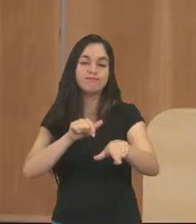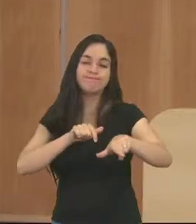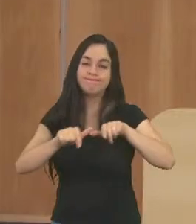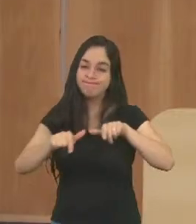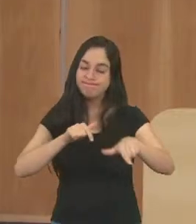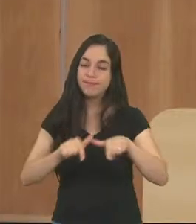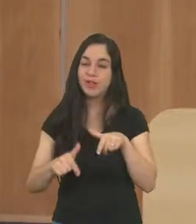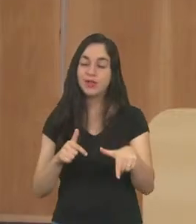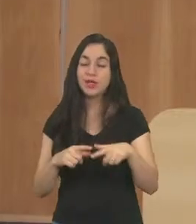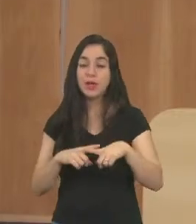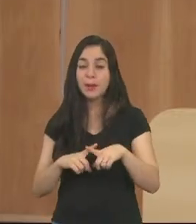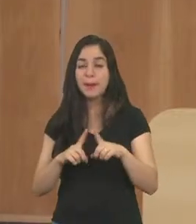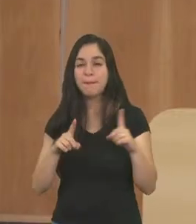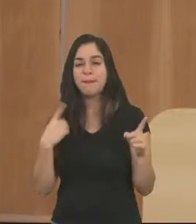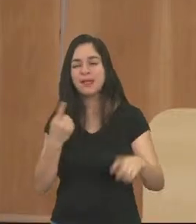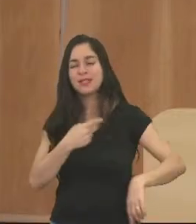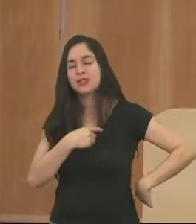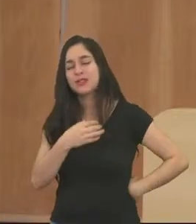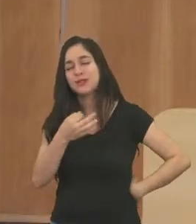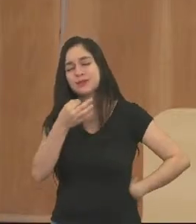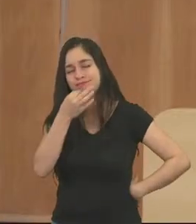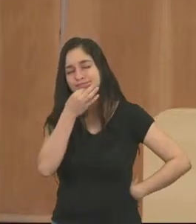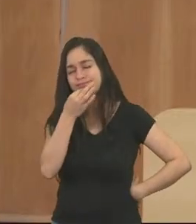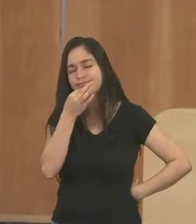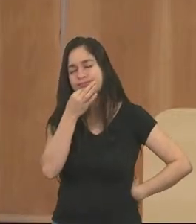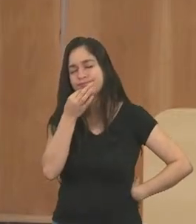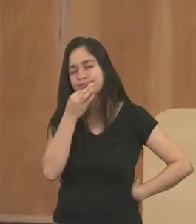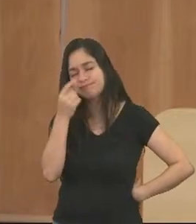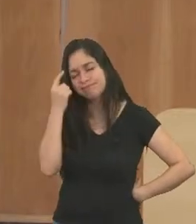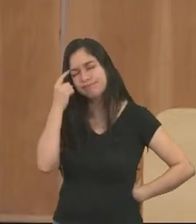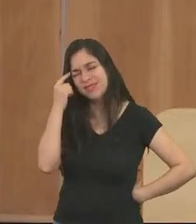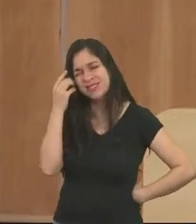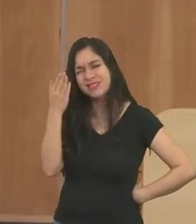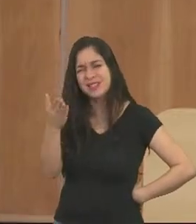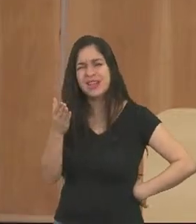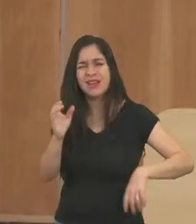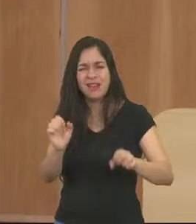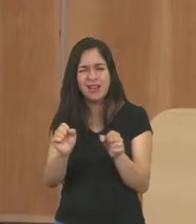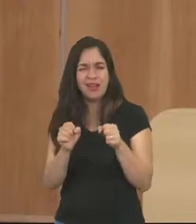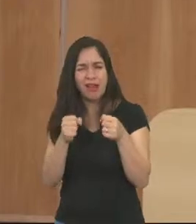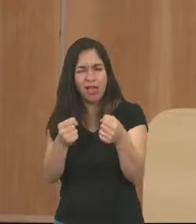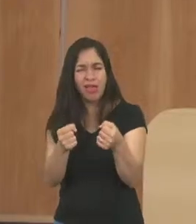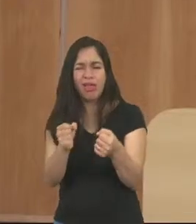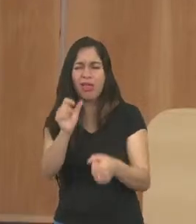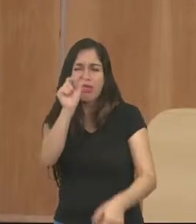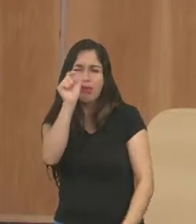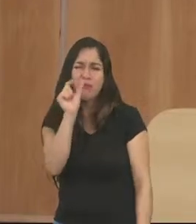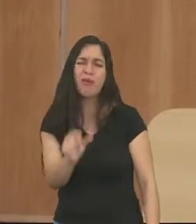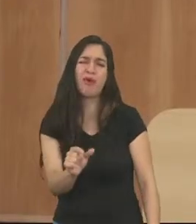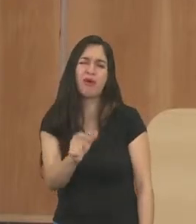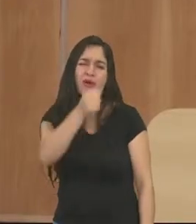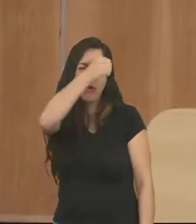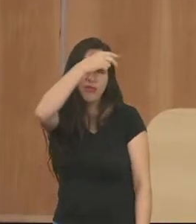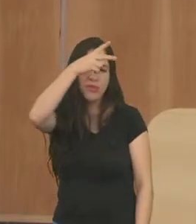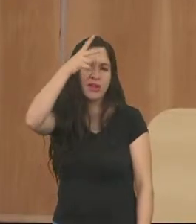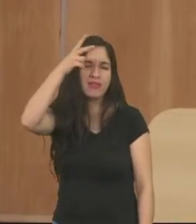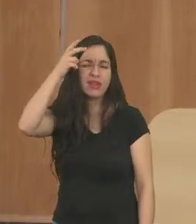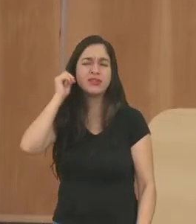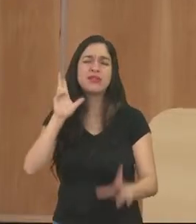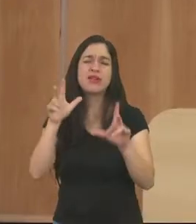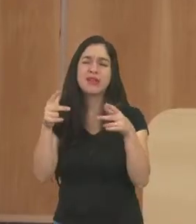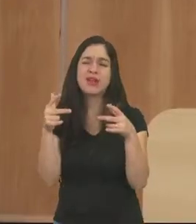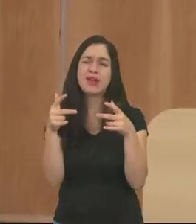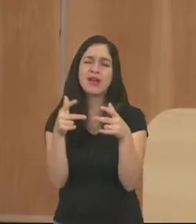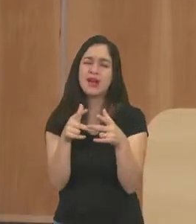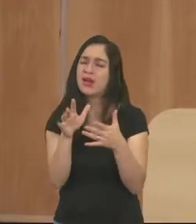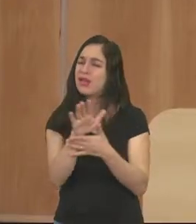uma coisa que na nossa opinião é muito pequena e que ainda não teve vontade política, nem da Câmara e nem da Prefeitura, de atender os trabalhadores